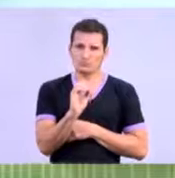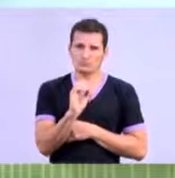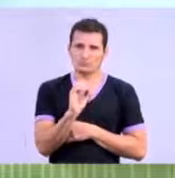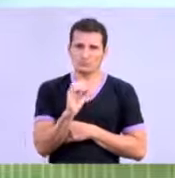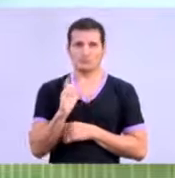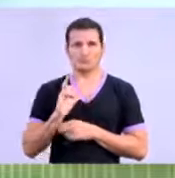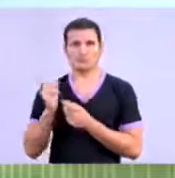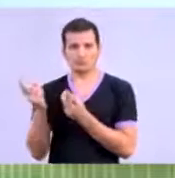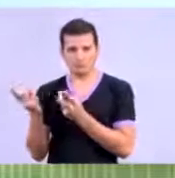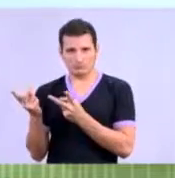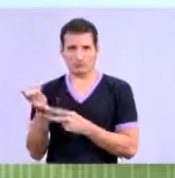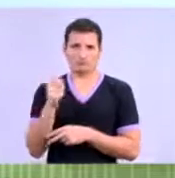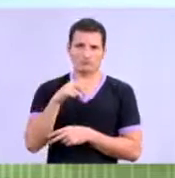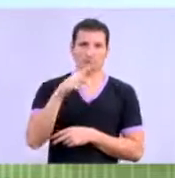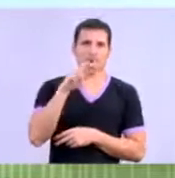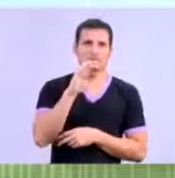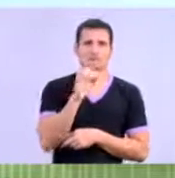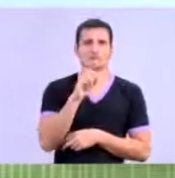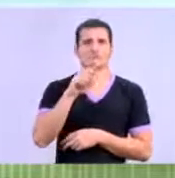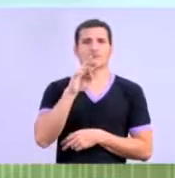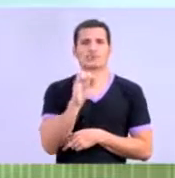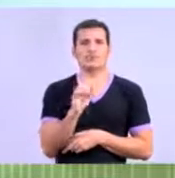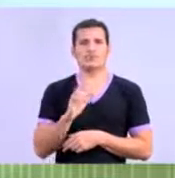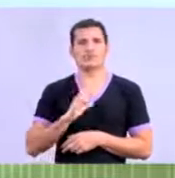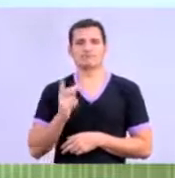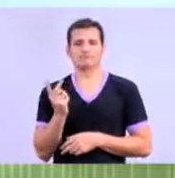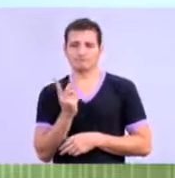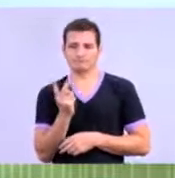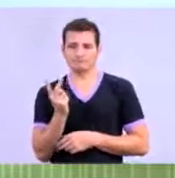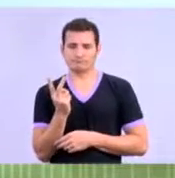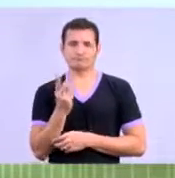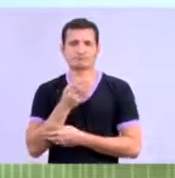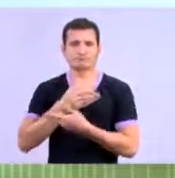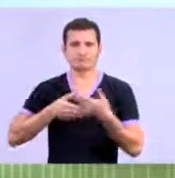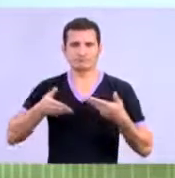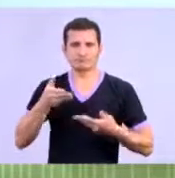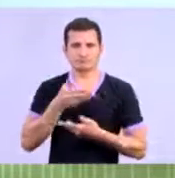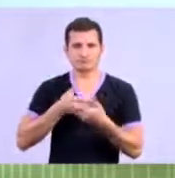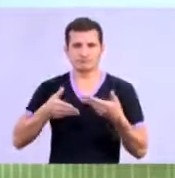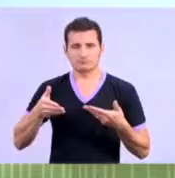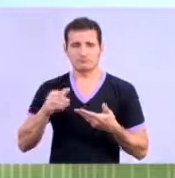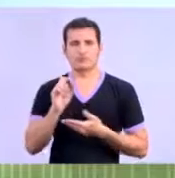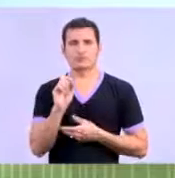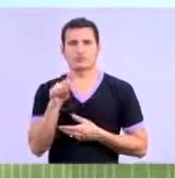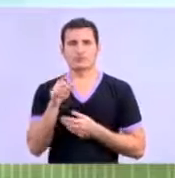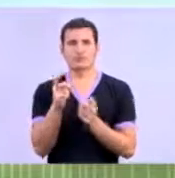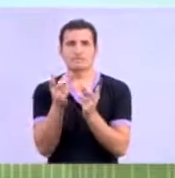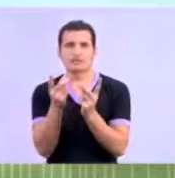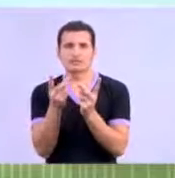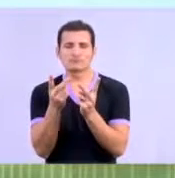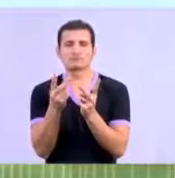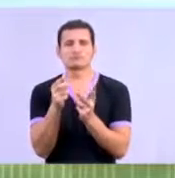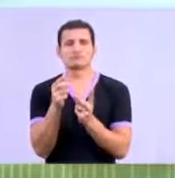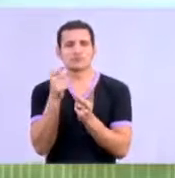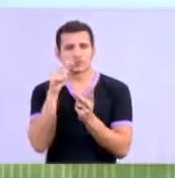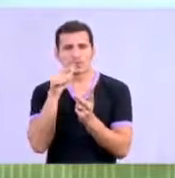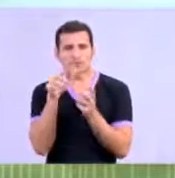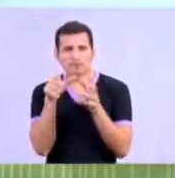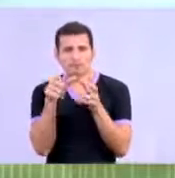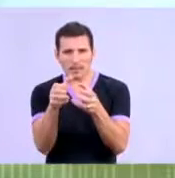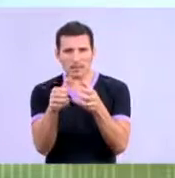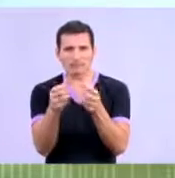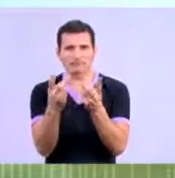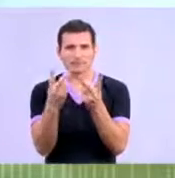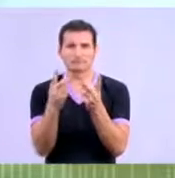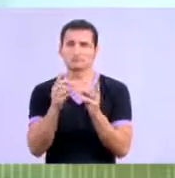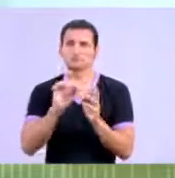e existe o produto. Mas existe uma relação entre o vendedor e o produto, que é uma venda, mas não existe o objeto venda, você não consegue pegar uma venda. No máximo você pode ver uma